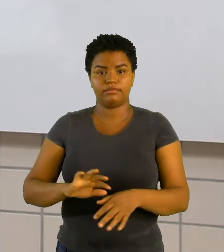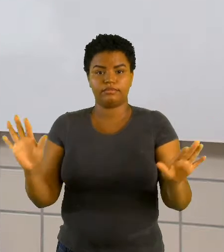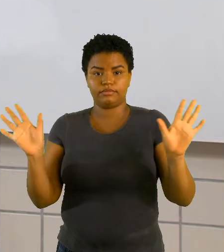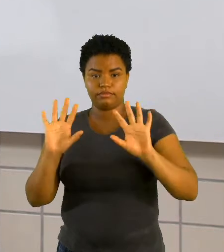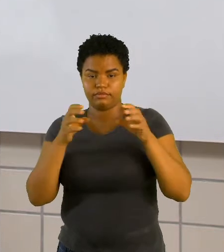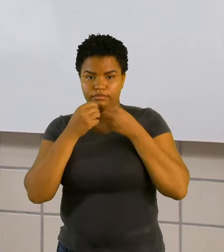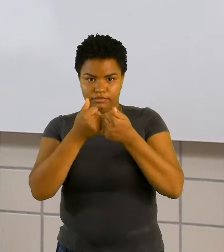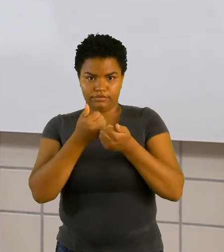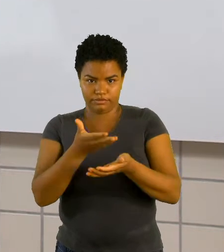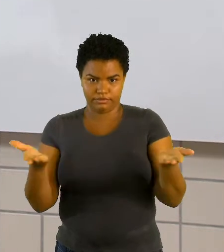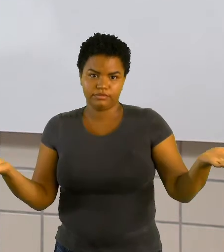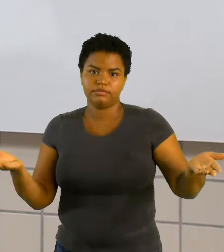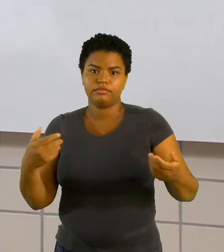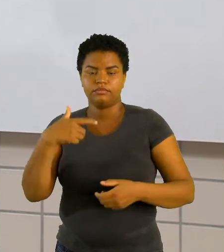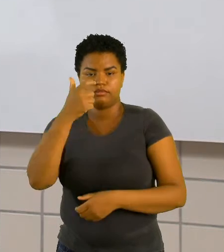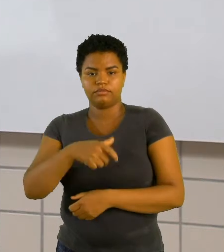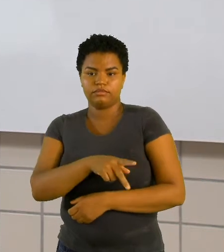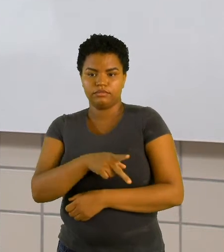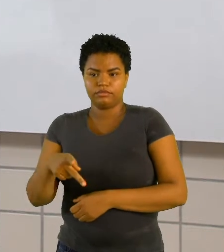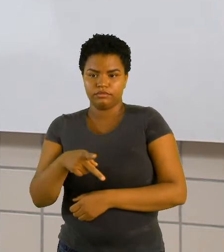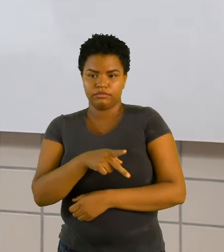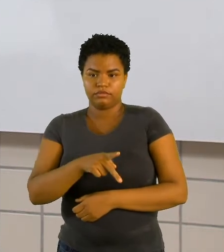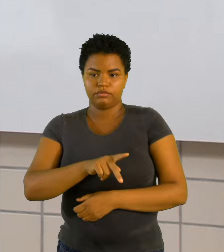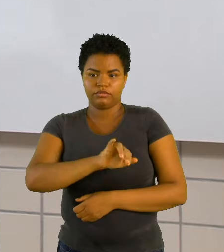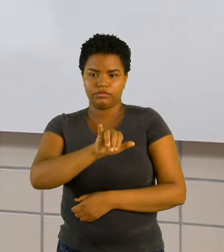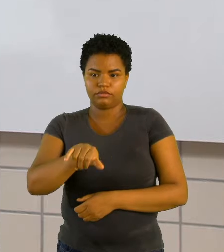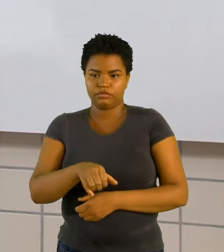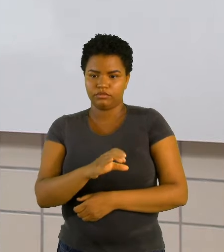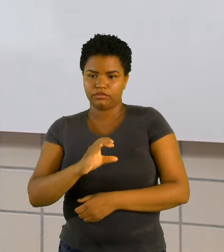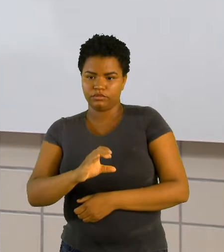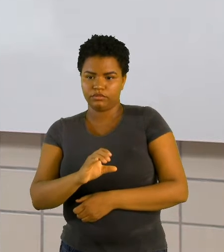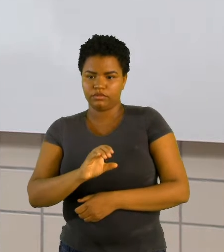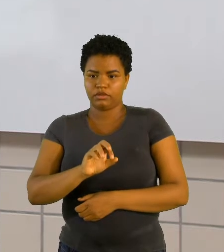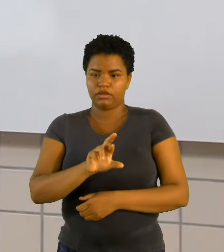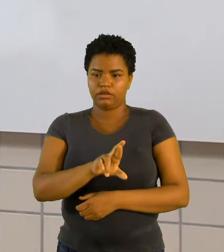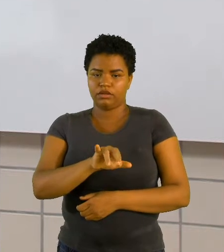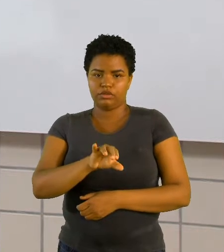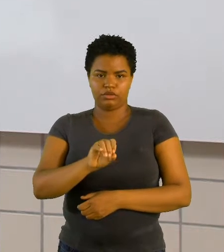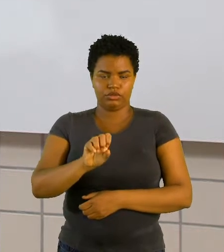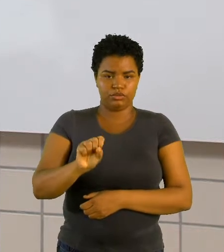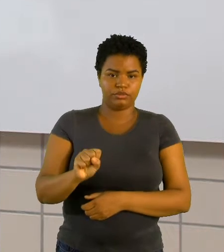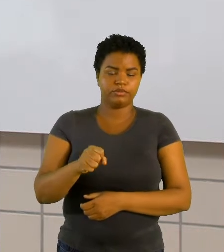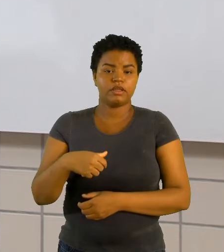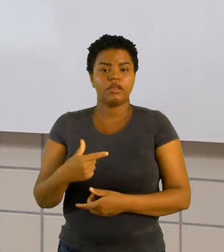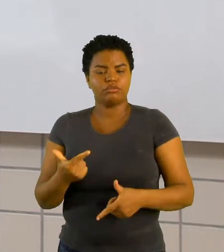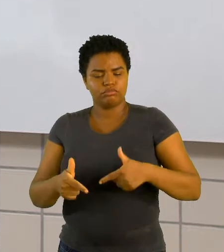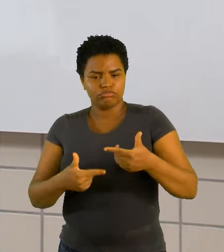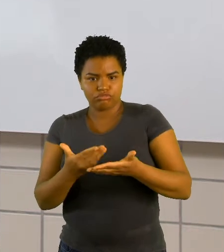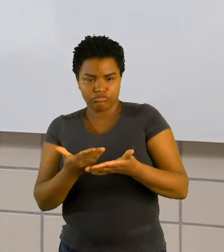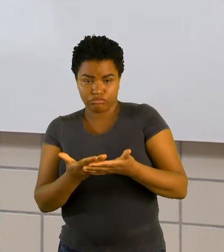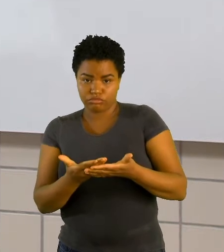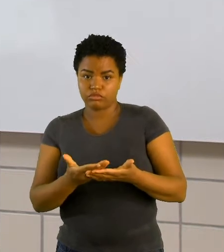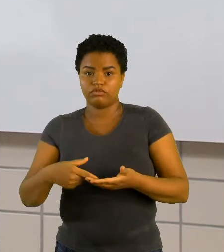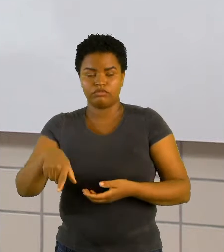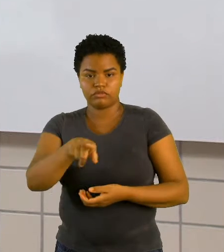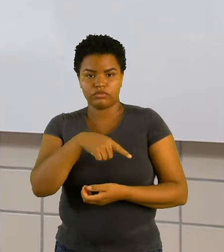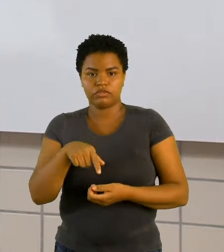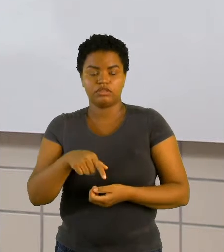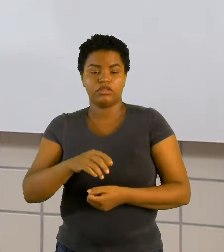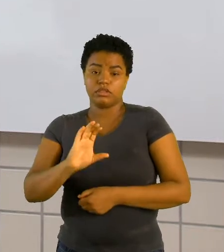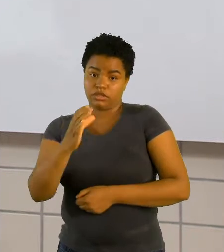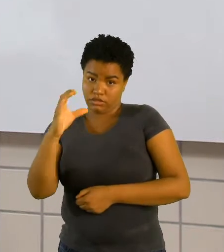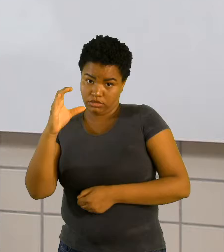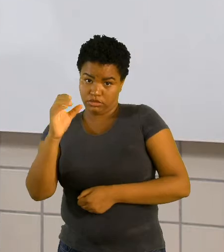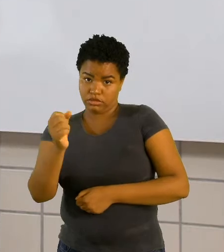Olá, tudo bem com vocês? Eu sou o professor JG Rio Serra. Estarei trabalhando aqui com vocês Ciências do 8º